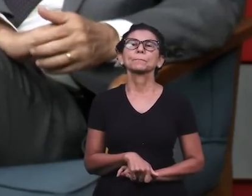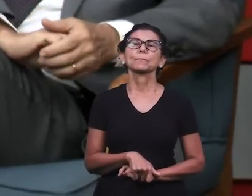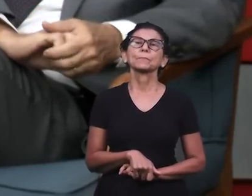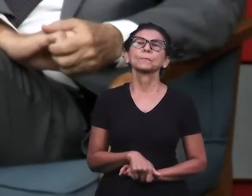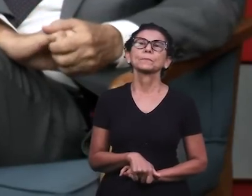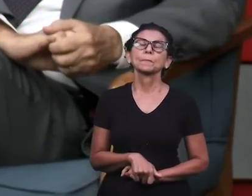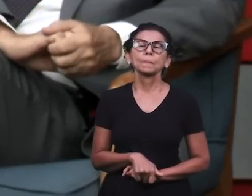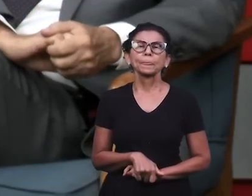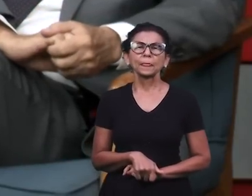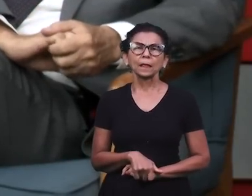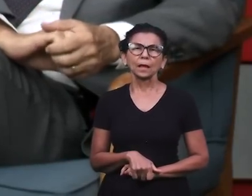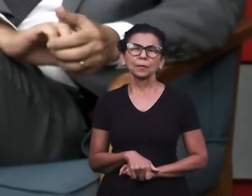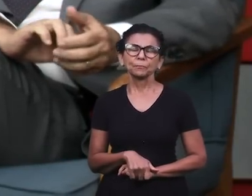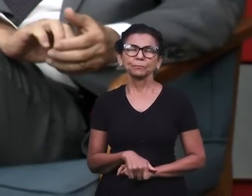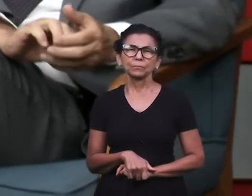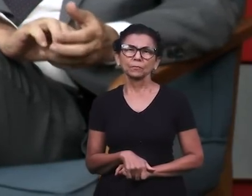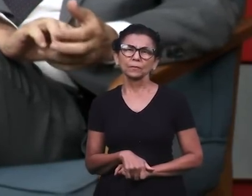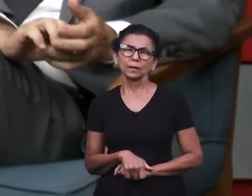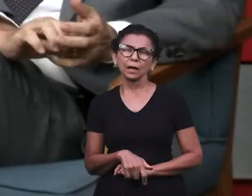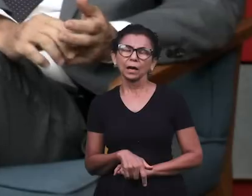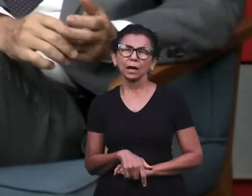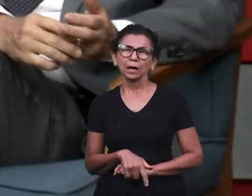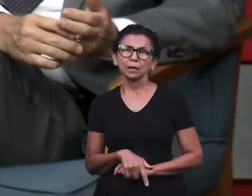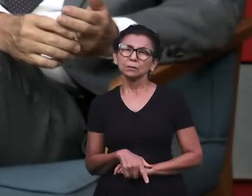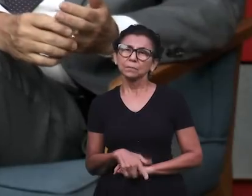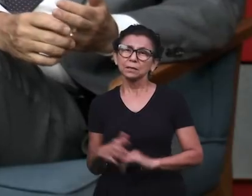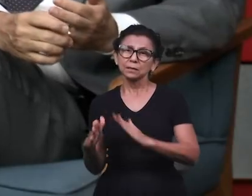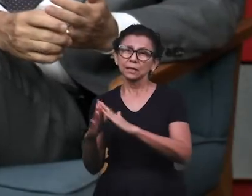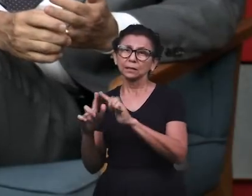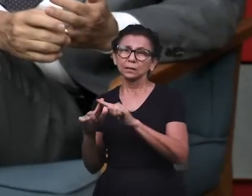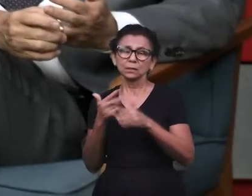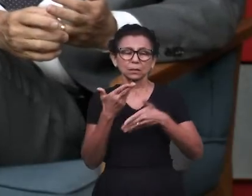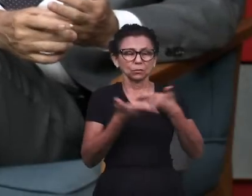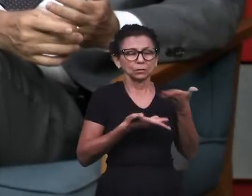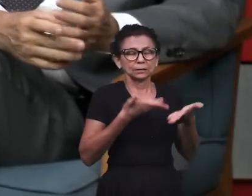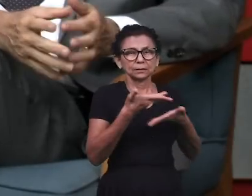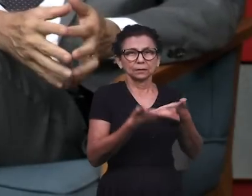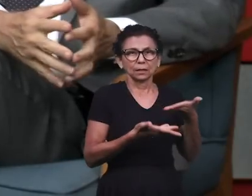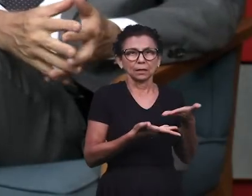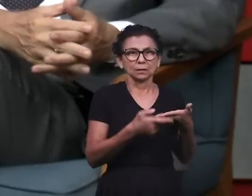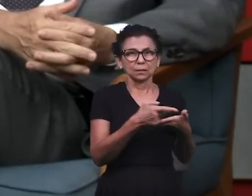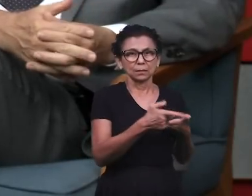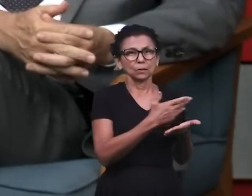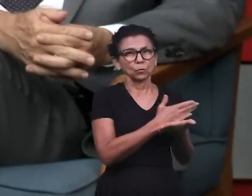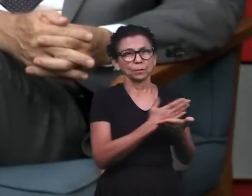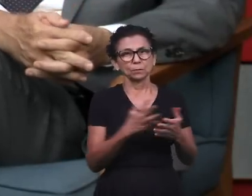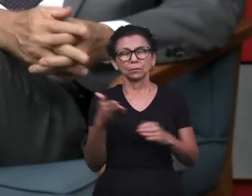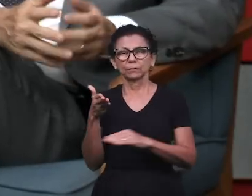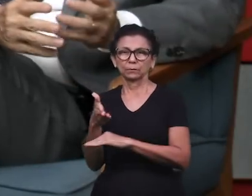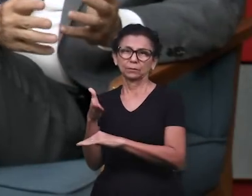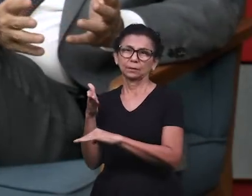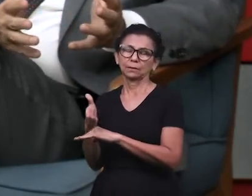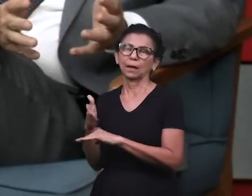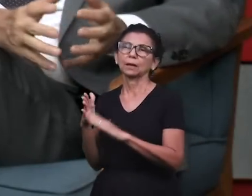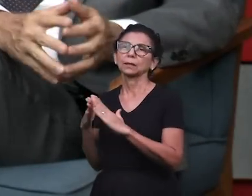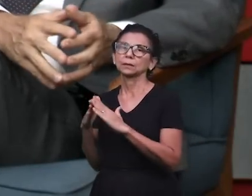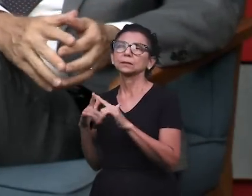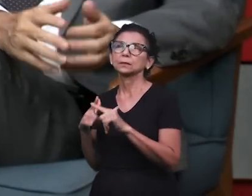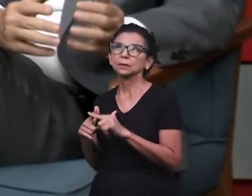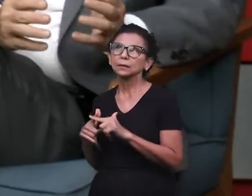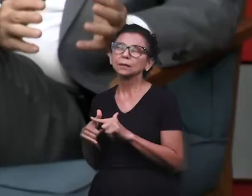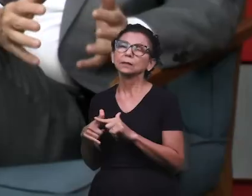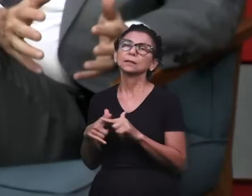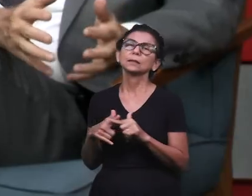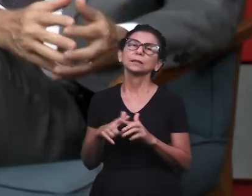Demos uma atenção àquele homem. Aquele homem começou a vir à igreja, né?